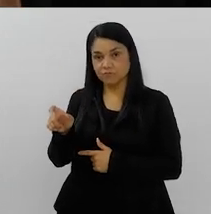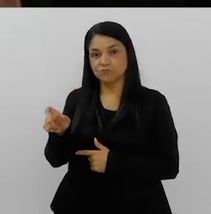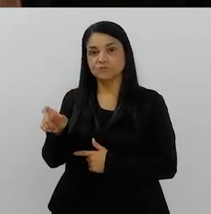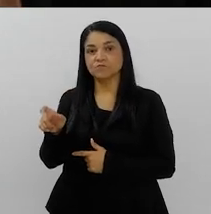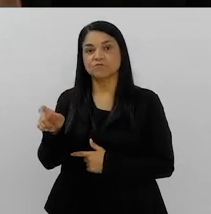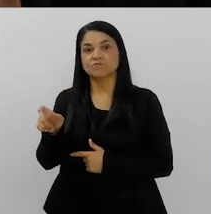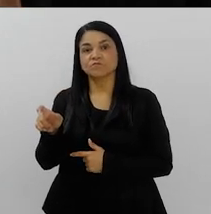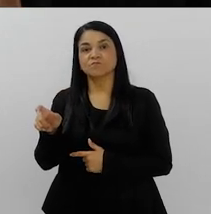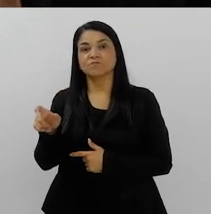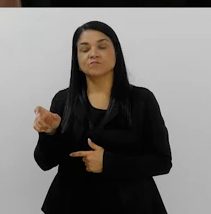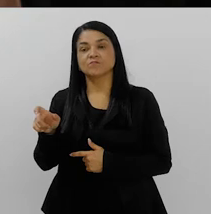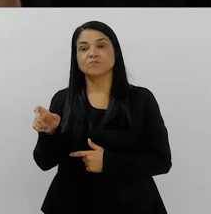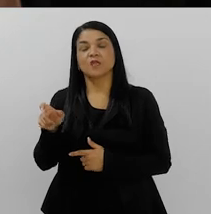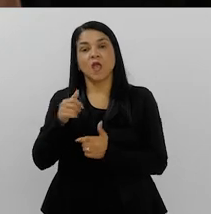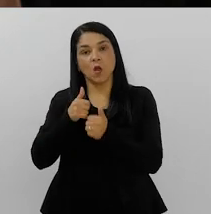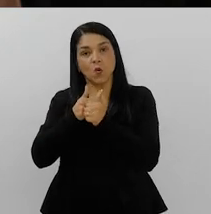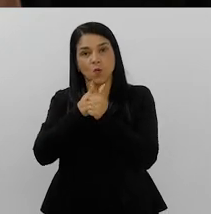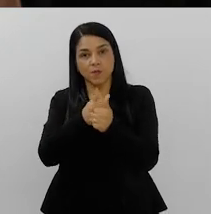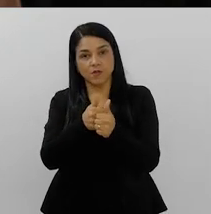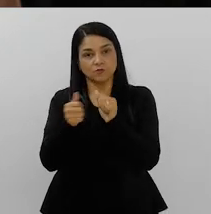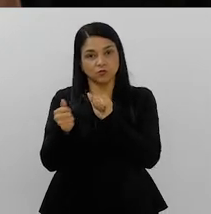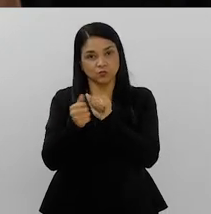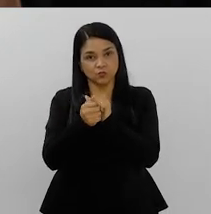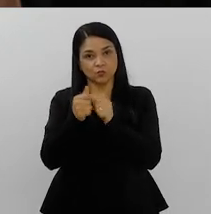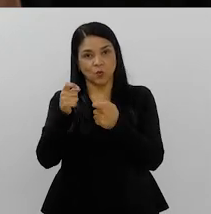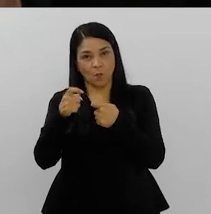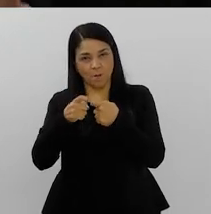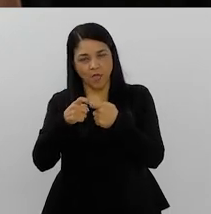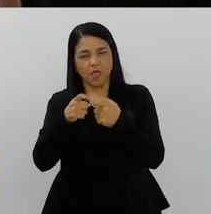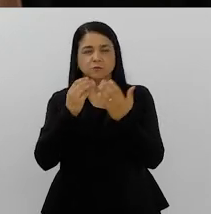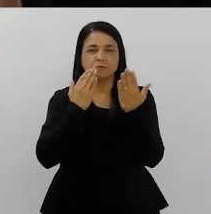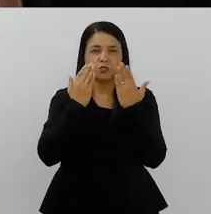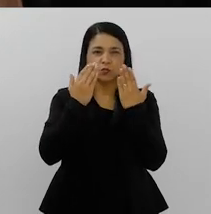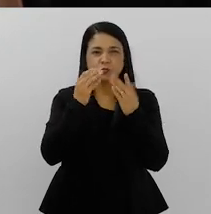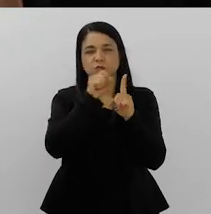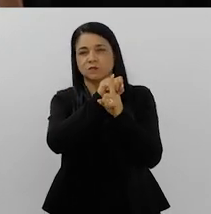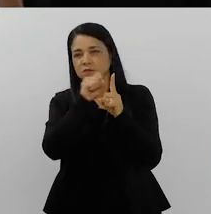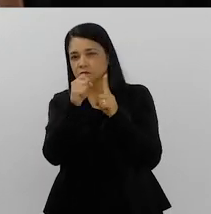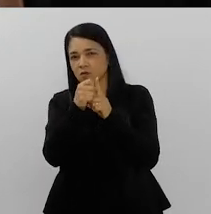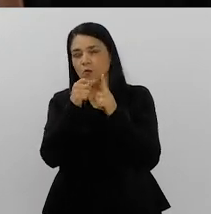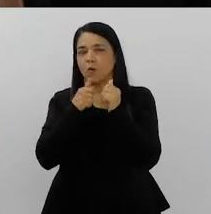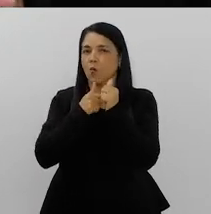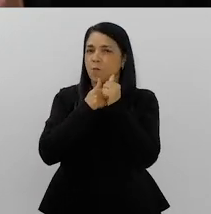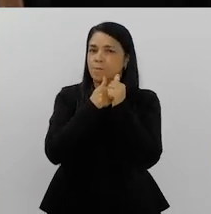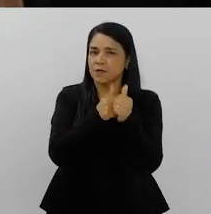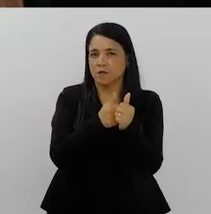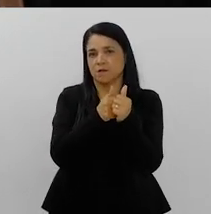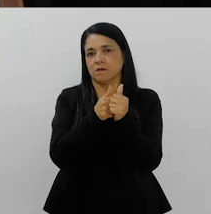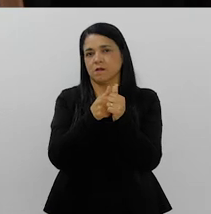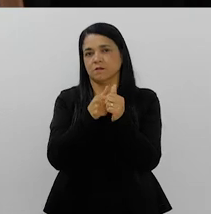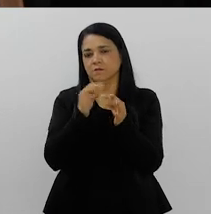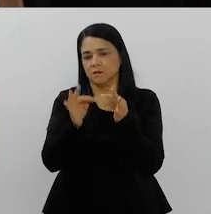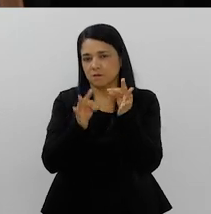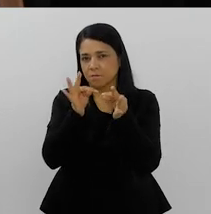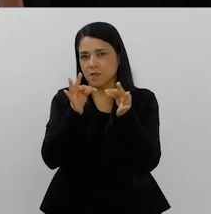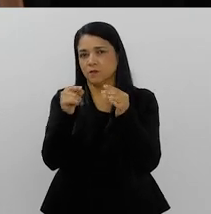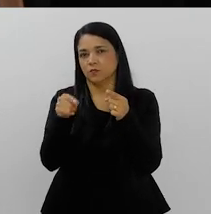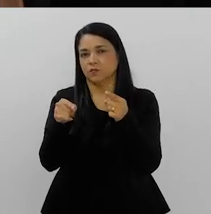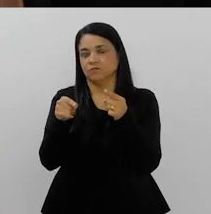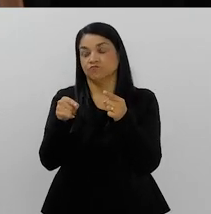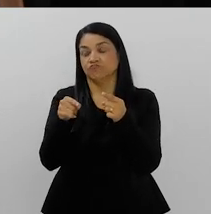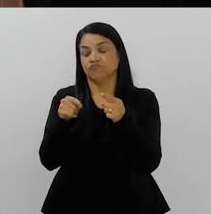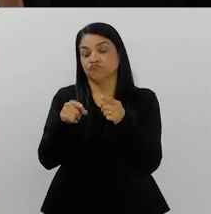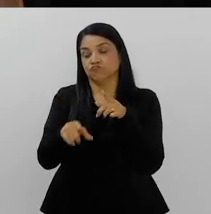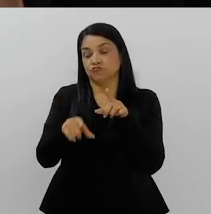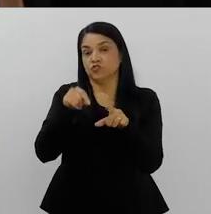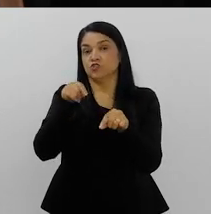ele teria que ter um acompanhamento né junto ao médico mais psicólogo assistente social que desse a